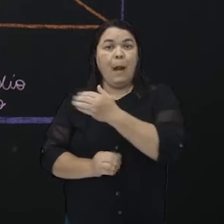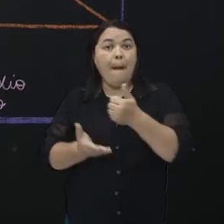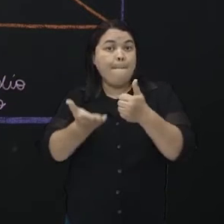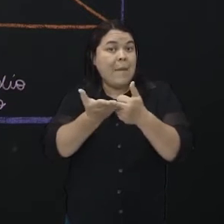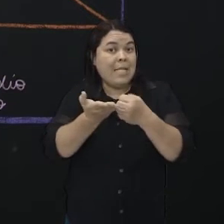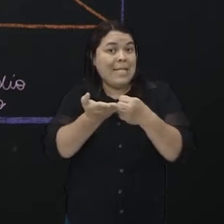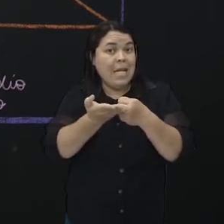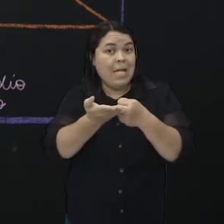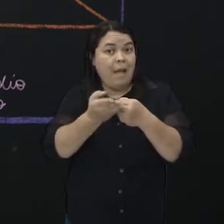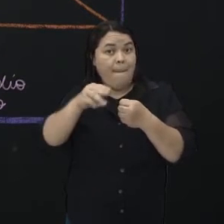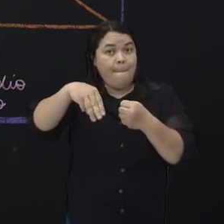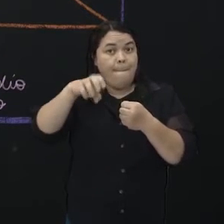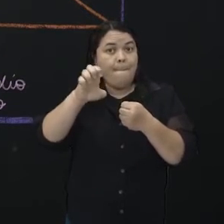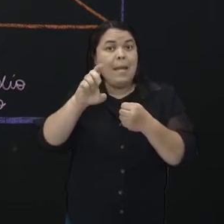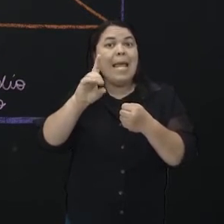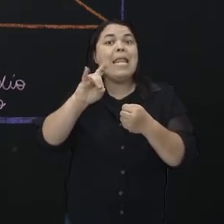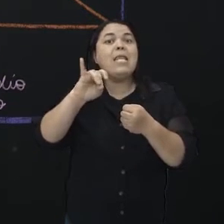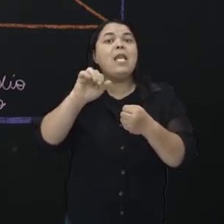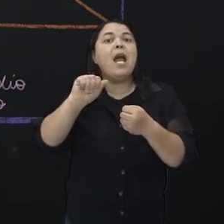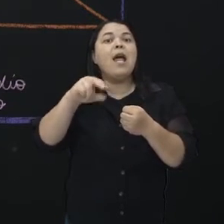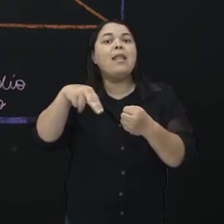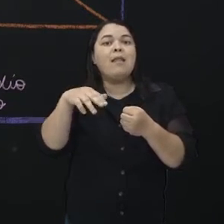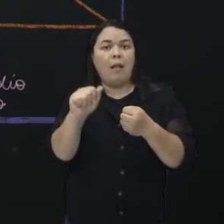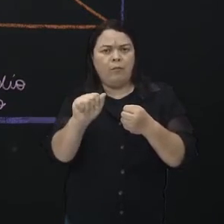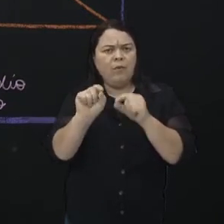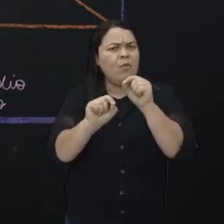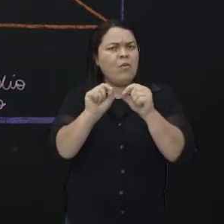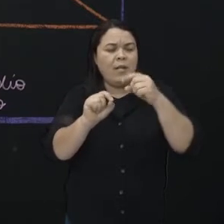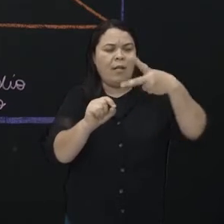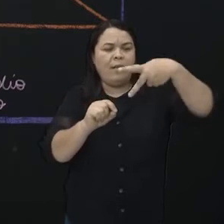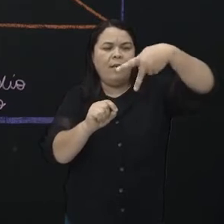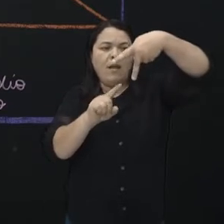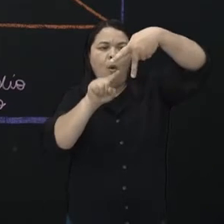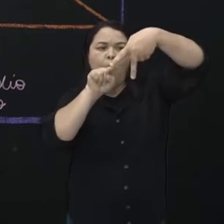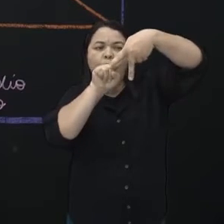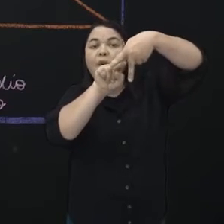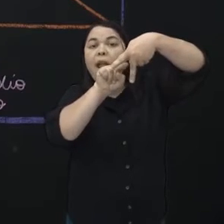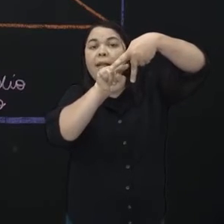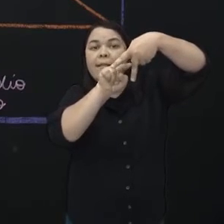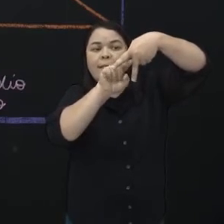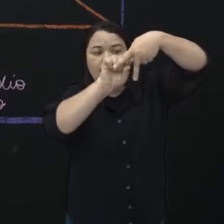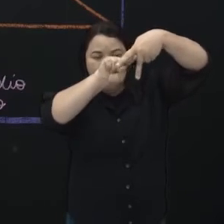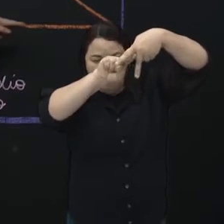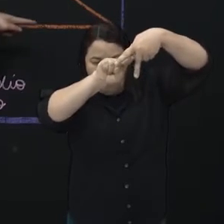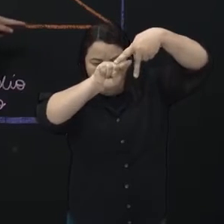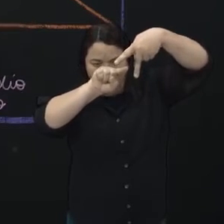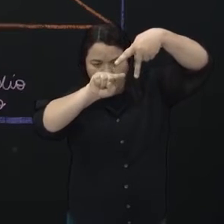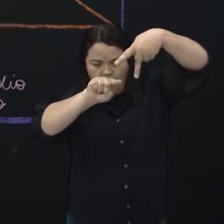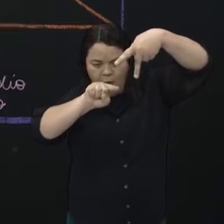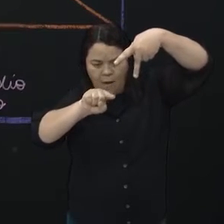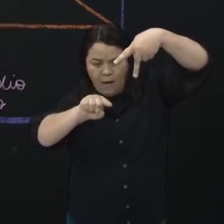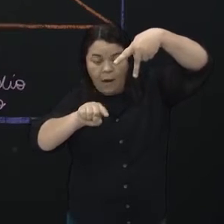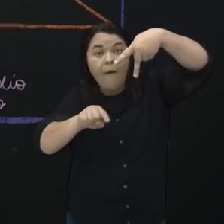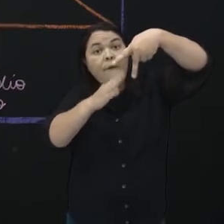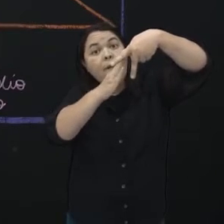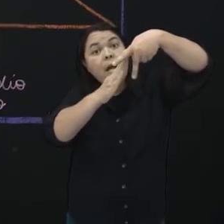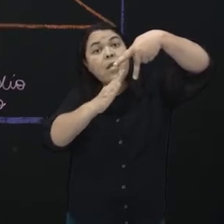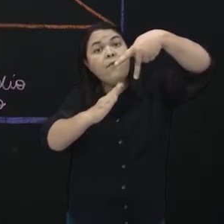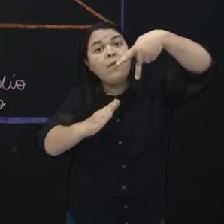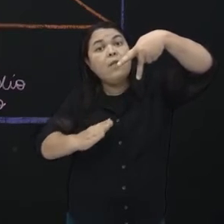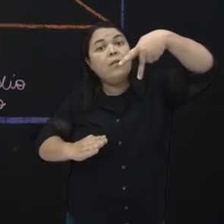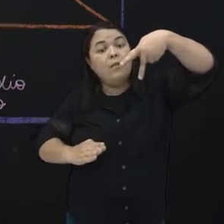vértice de onde ela está saindo em duas partes iguais, em duas medidas iguais. Uma outra